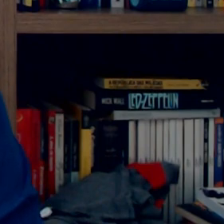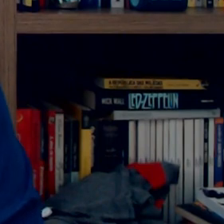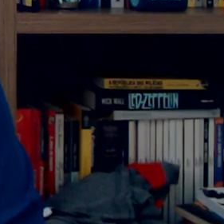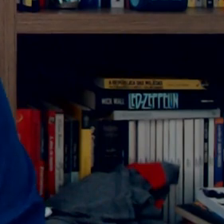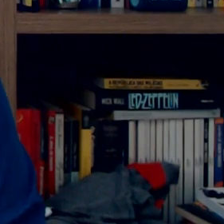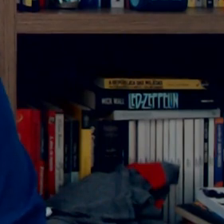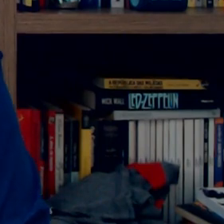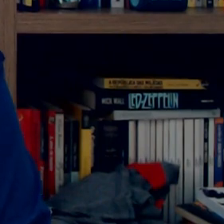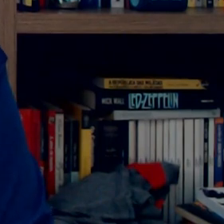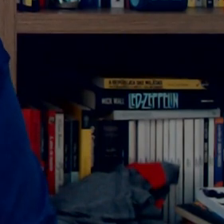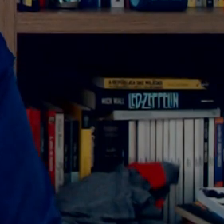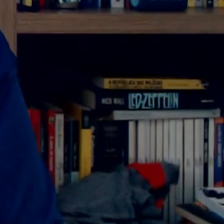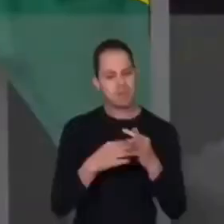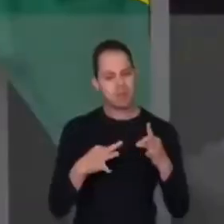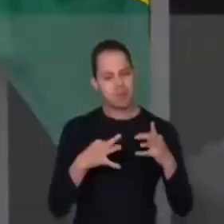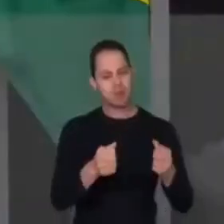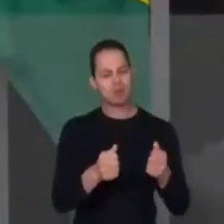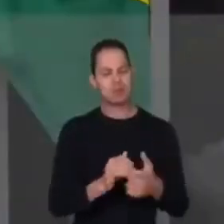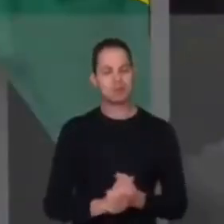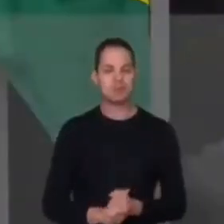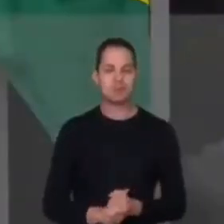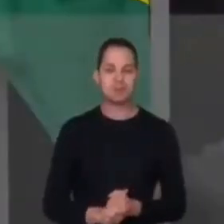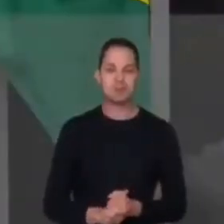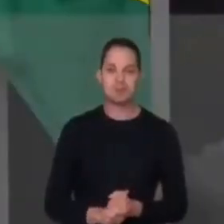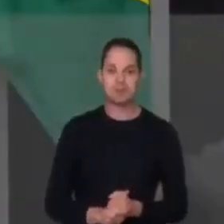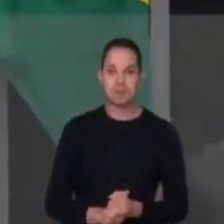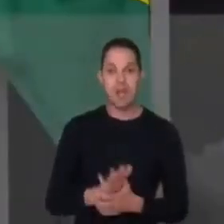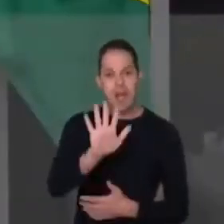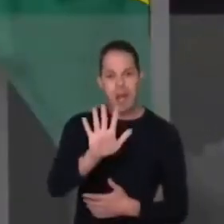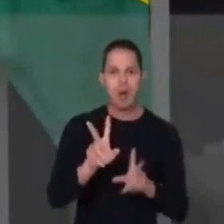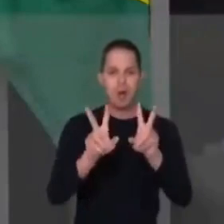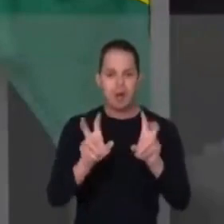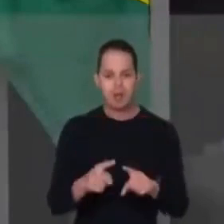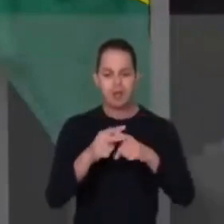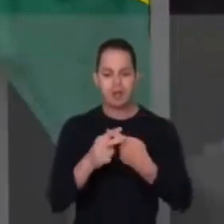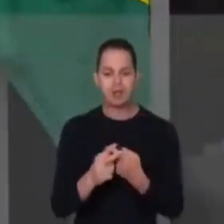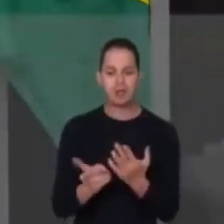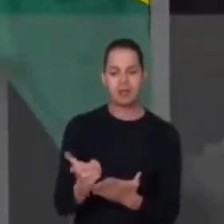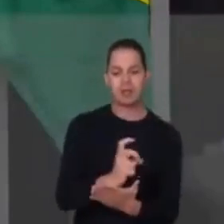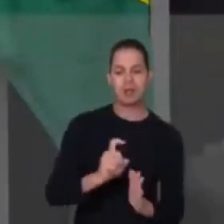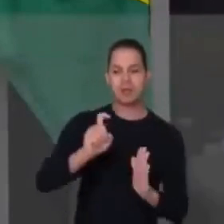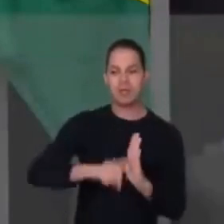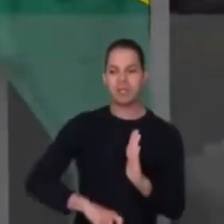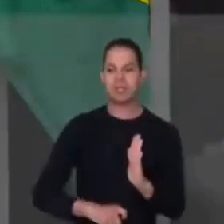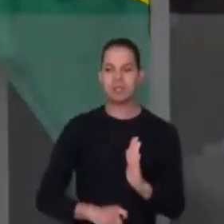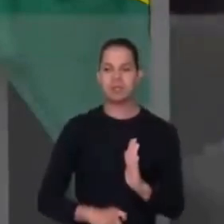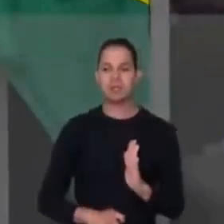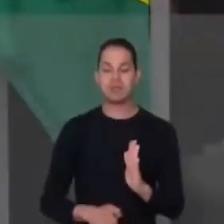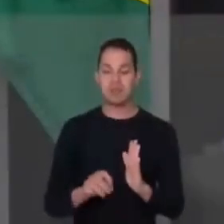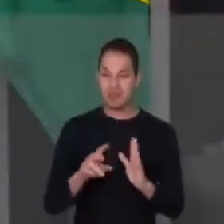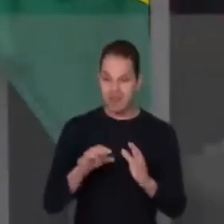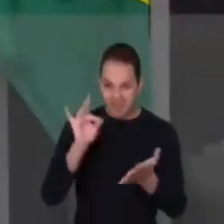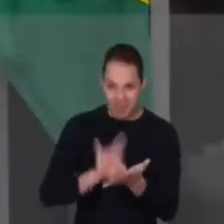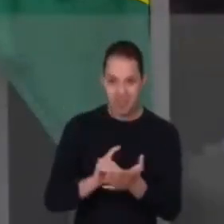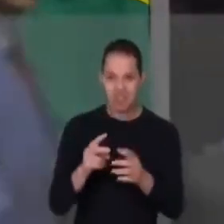e nós vamos assistir agora falando aqui da reforma tributária na verdade deveria ser a reforma de aumento de